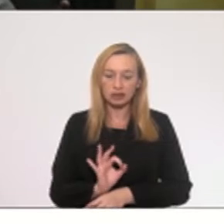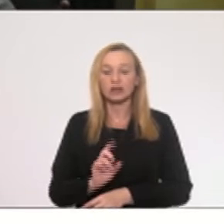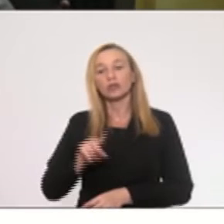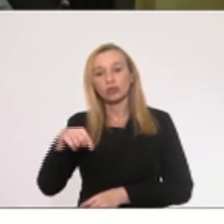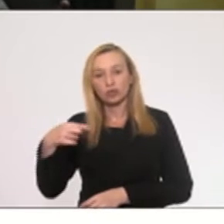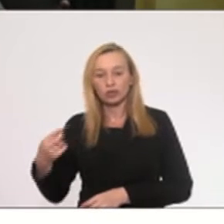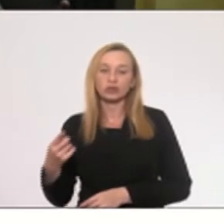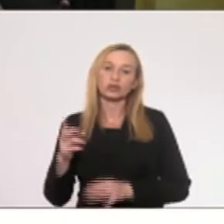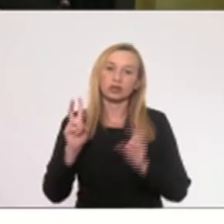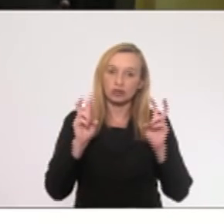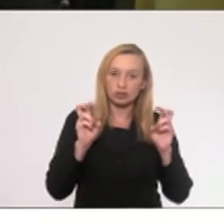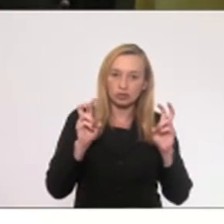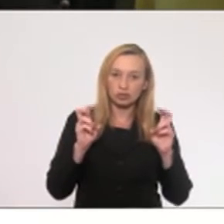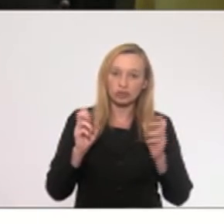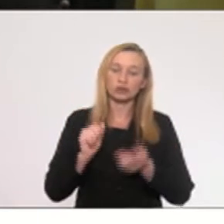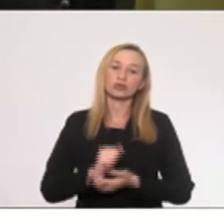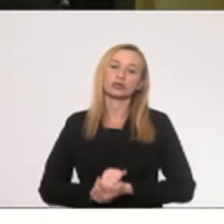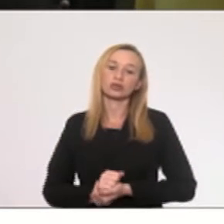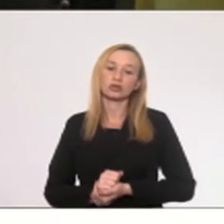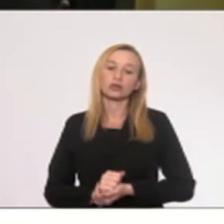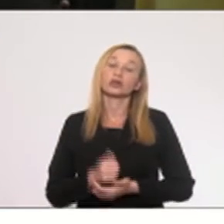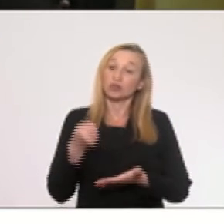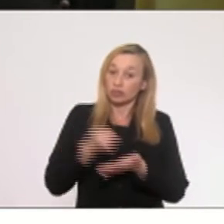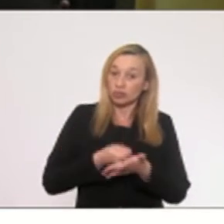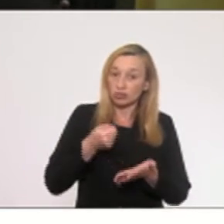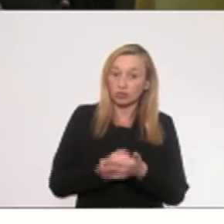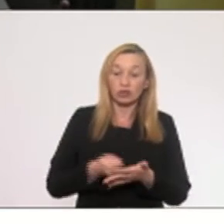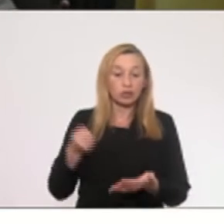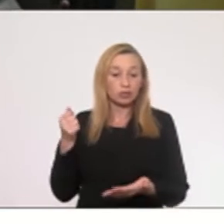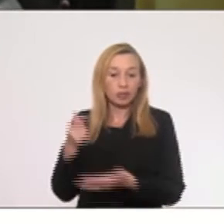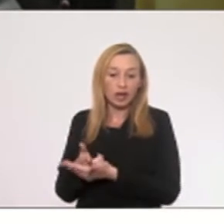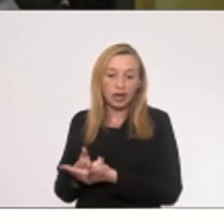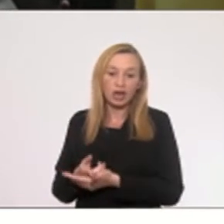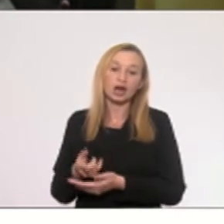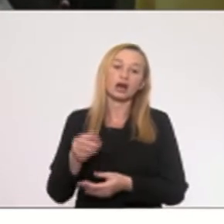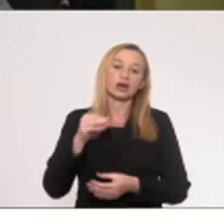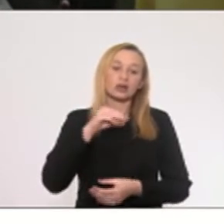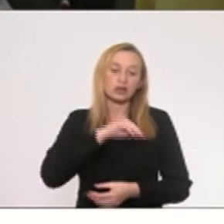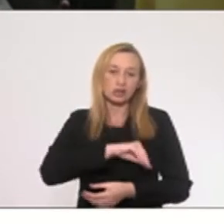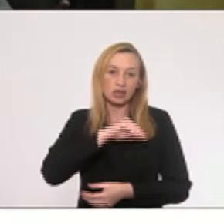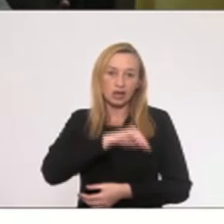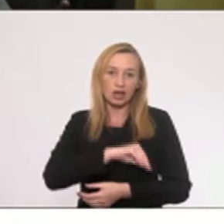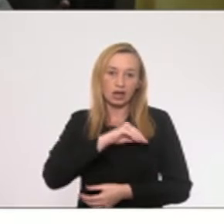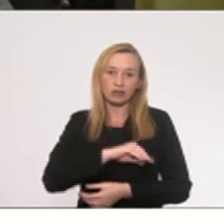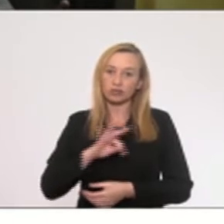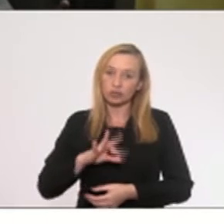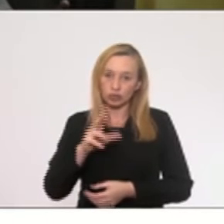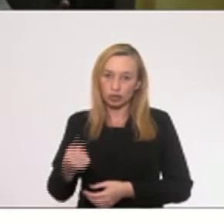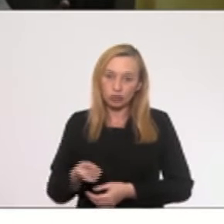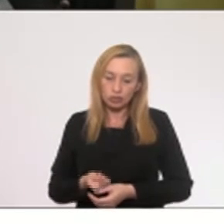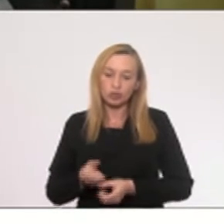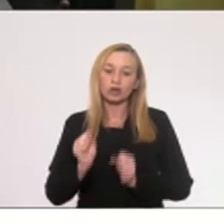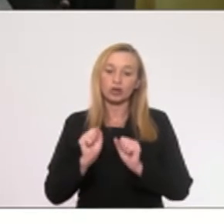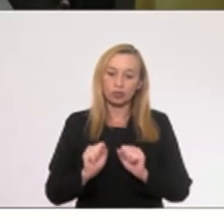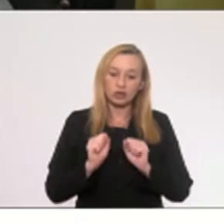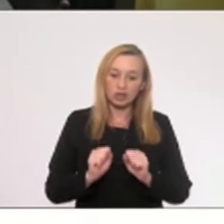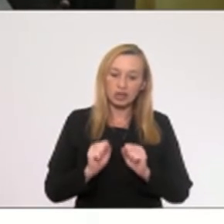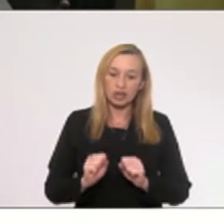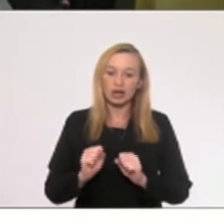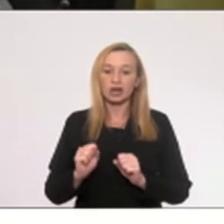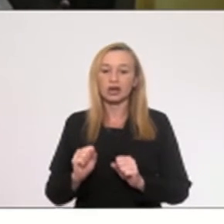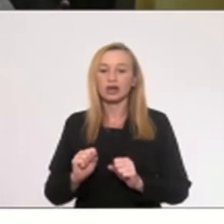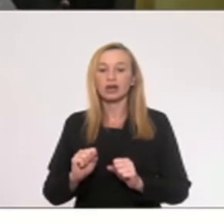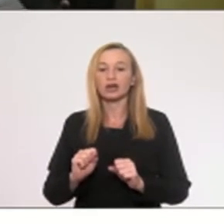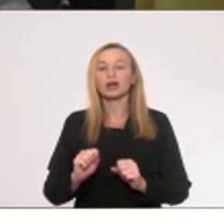as aplicações e repasses constitucionais obrigatórios e ao 13º dos servidores públicos do Estado, que poderá ser parcelado em